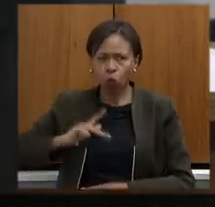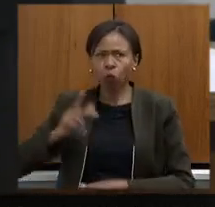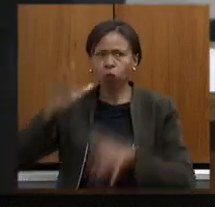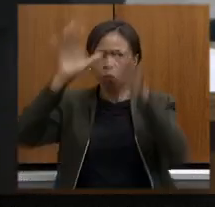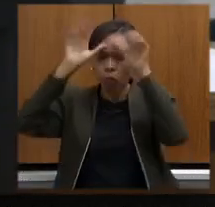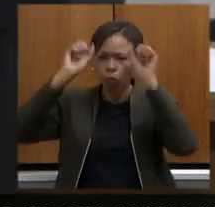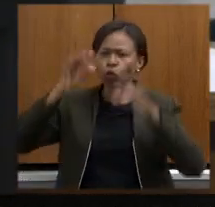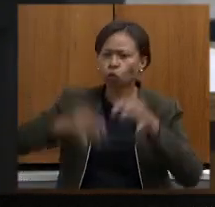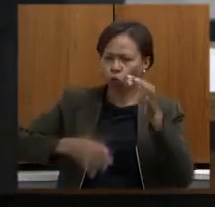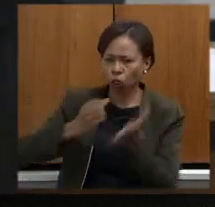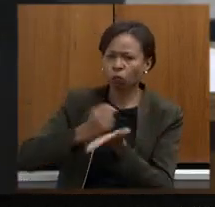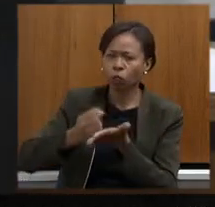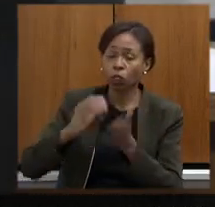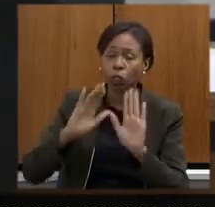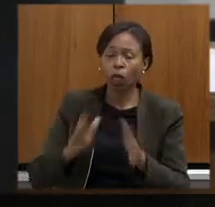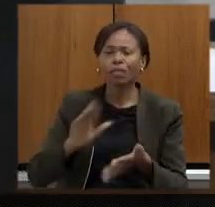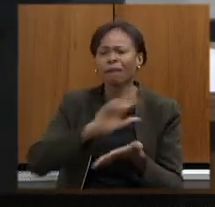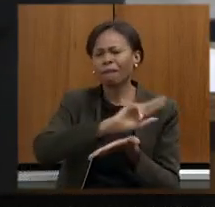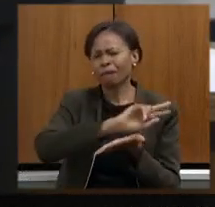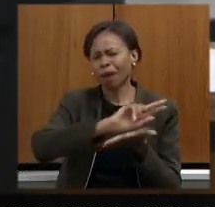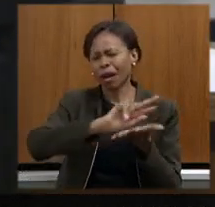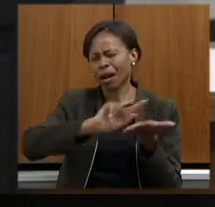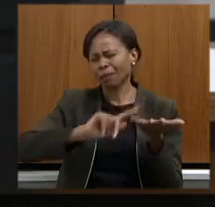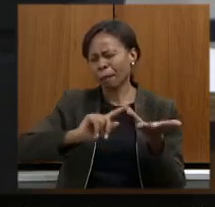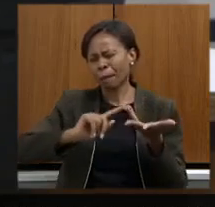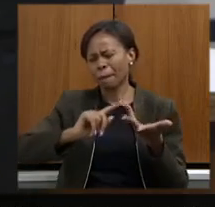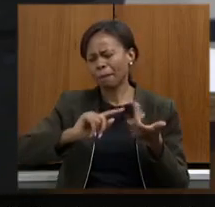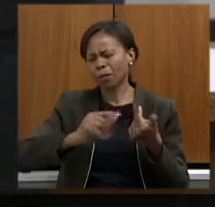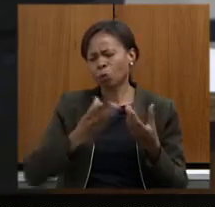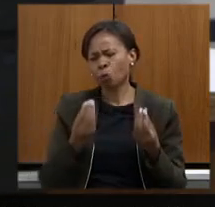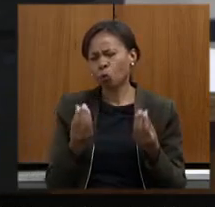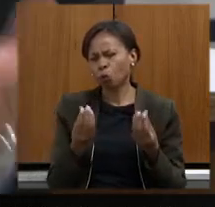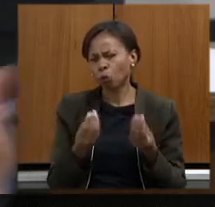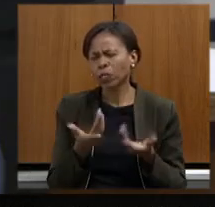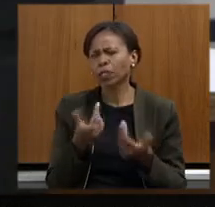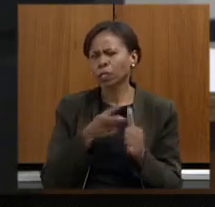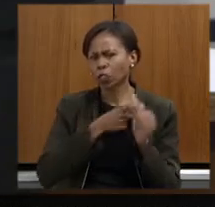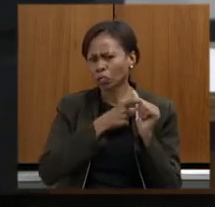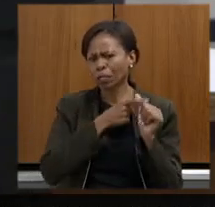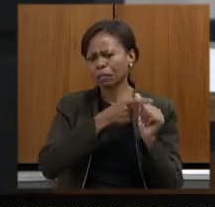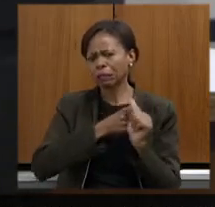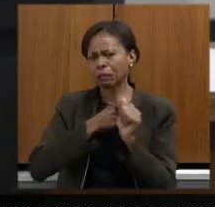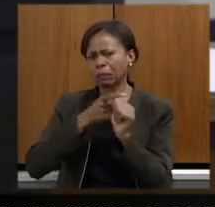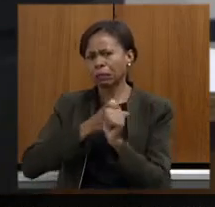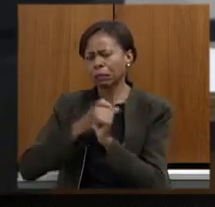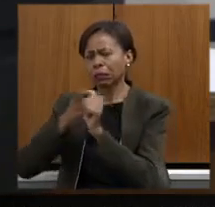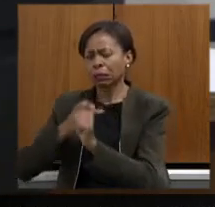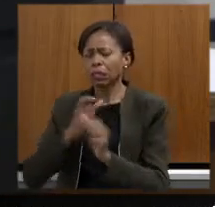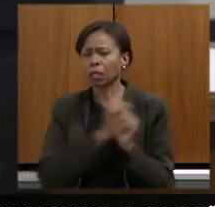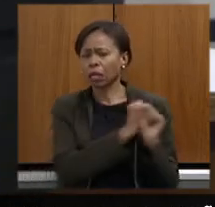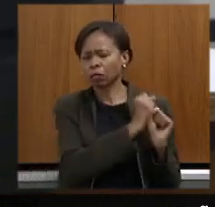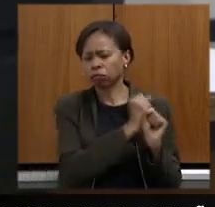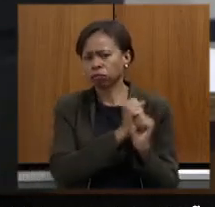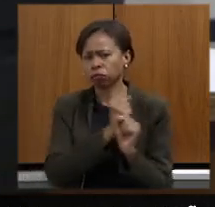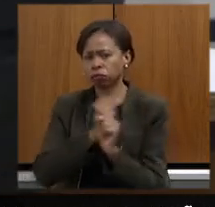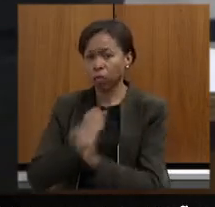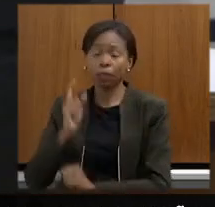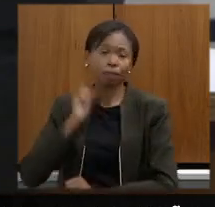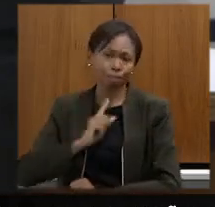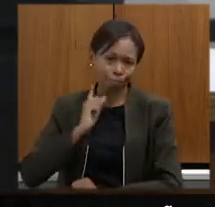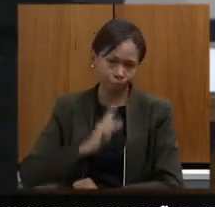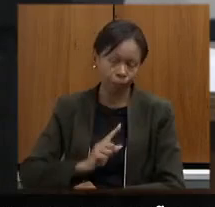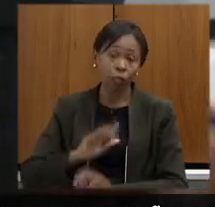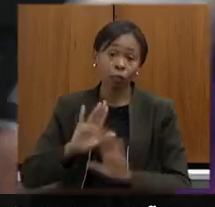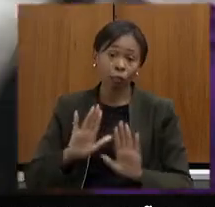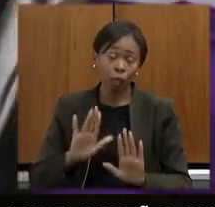são muitas dívidas que o estado de Minas Gerais é acumulou ao longo dos últimos anos e tivemos